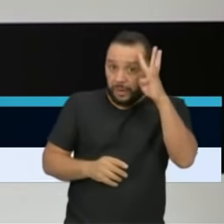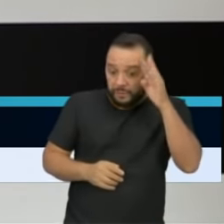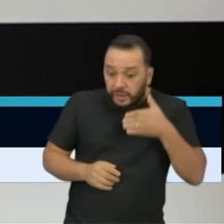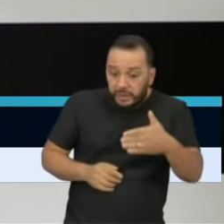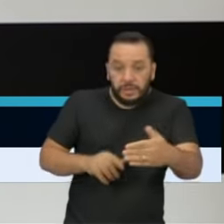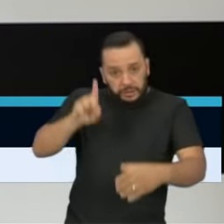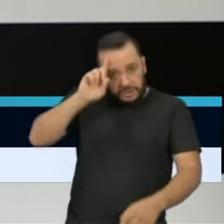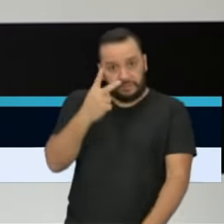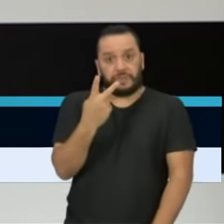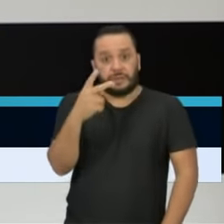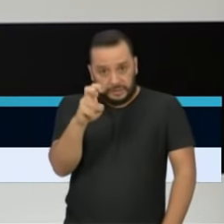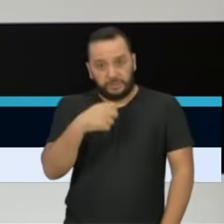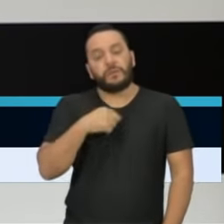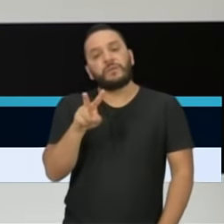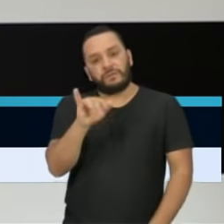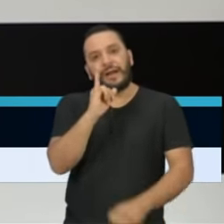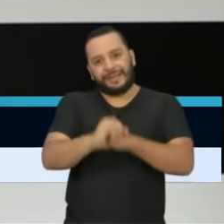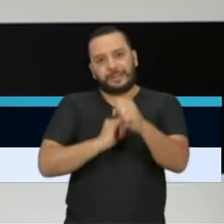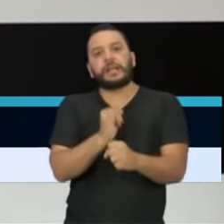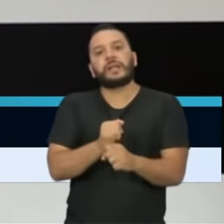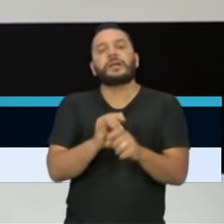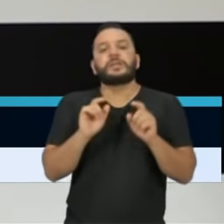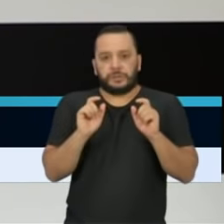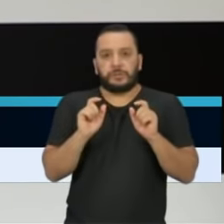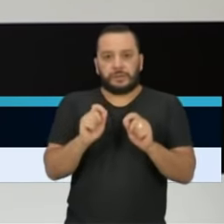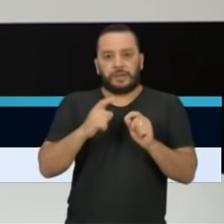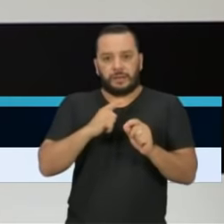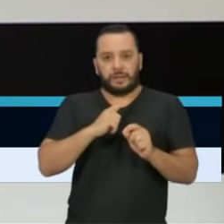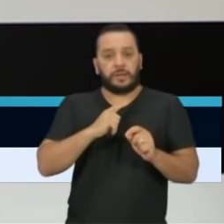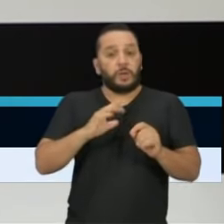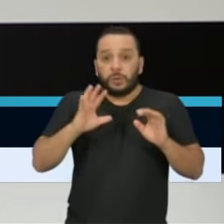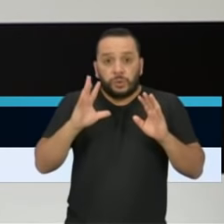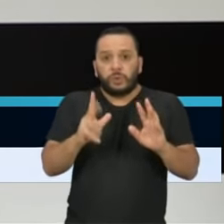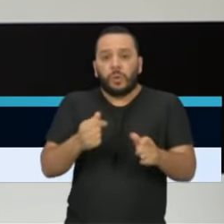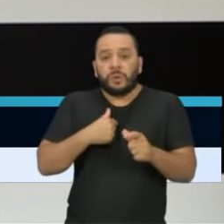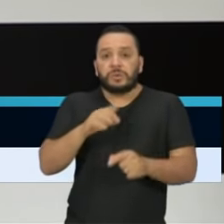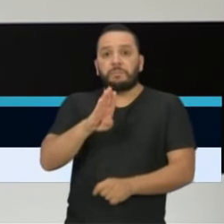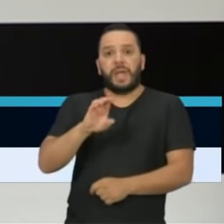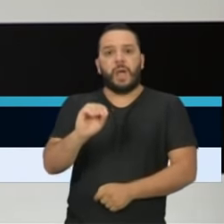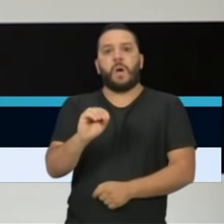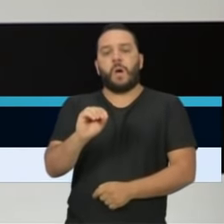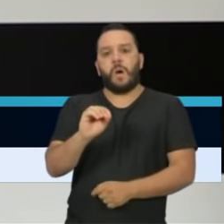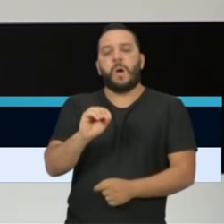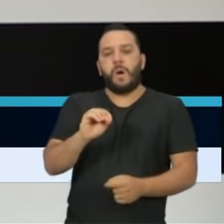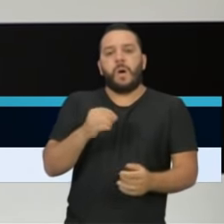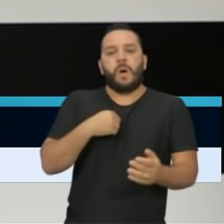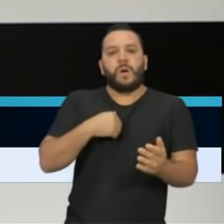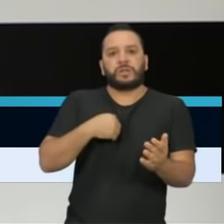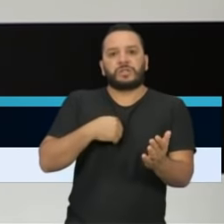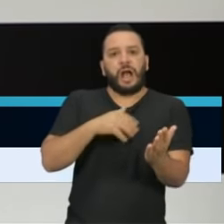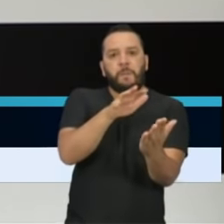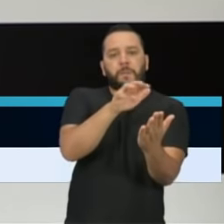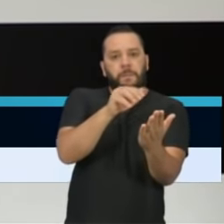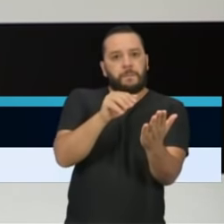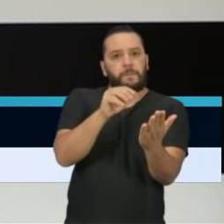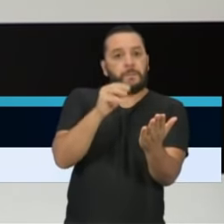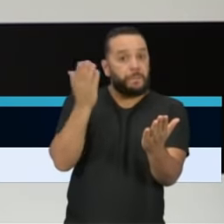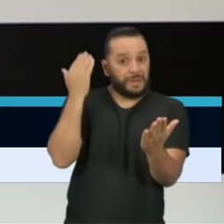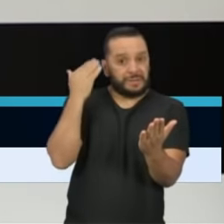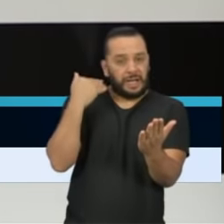25, registrará pela internet a quase totalidade das ocorrências policiais que antes só poderiam ser